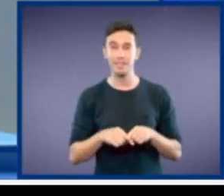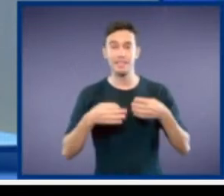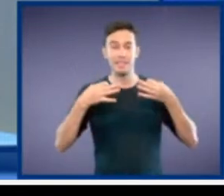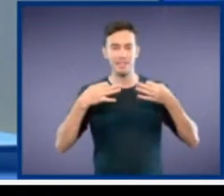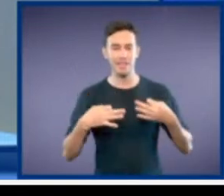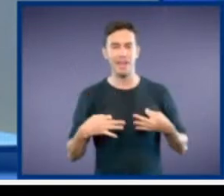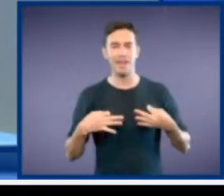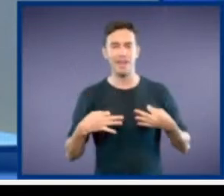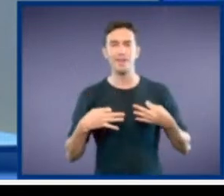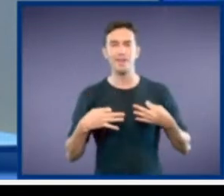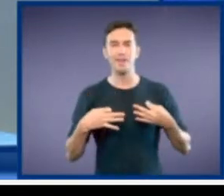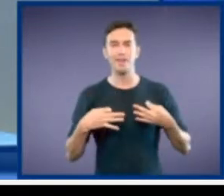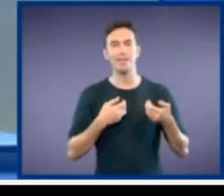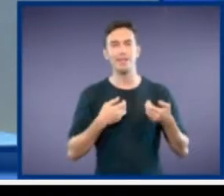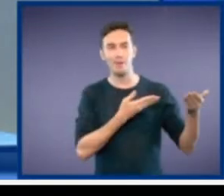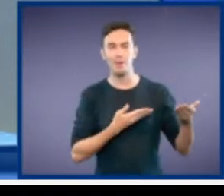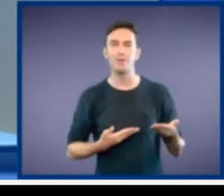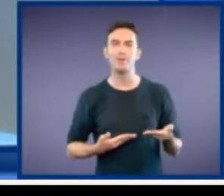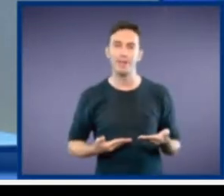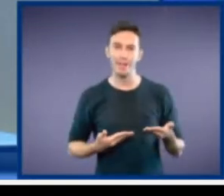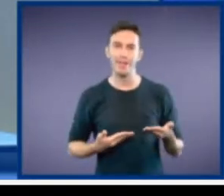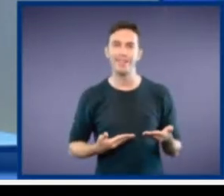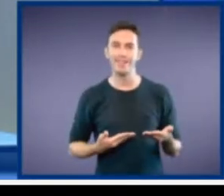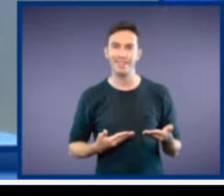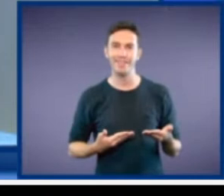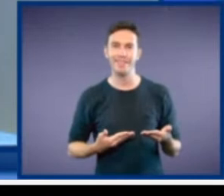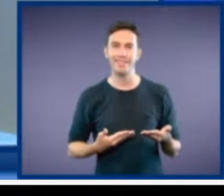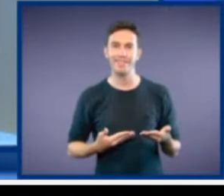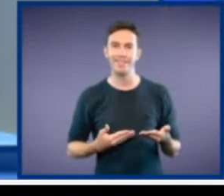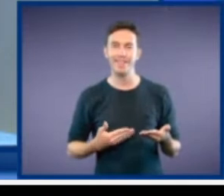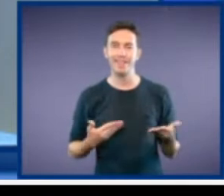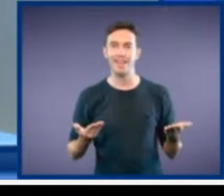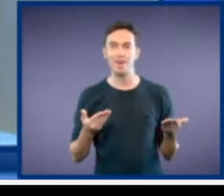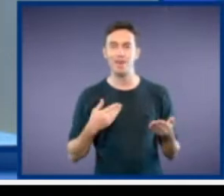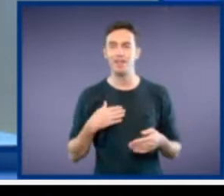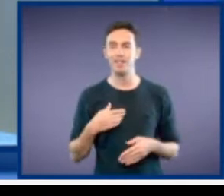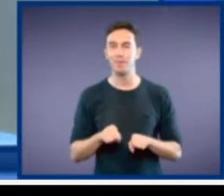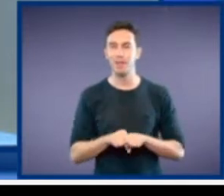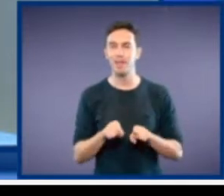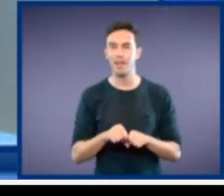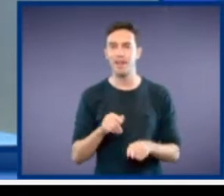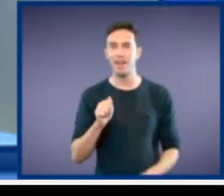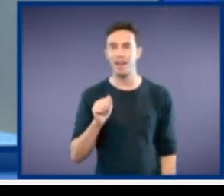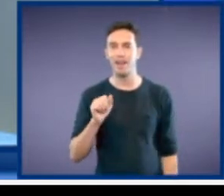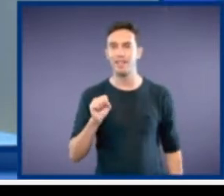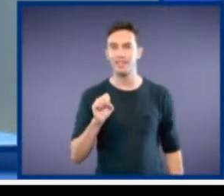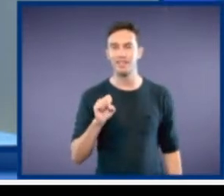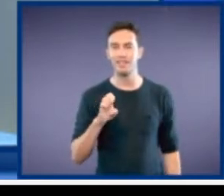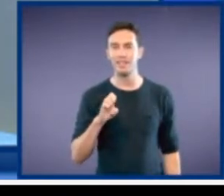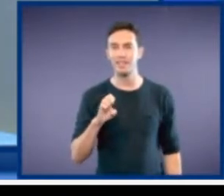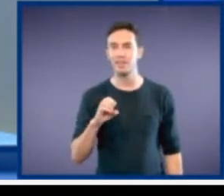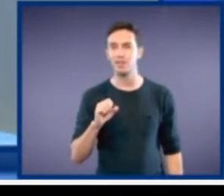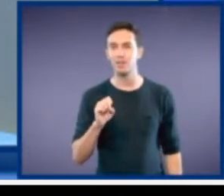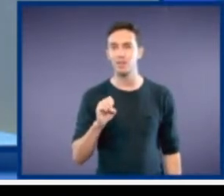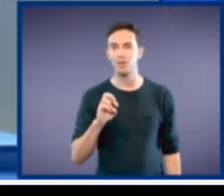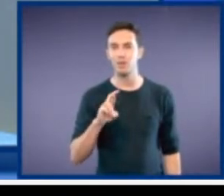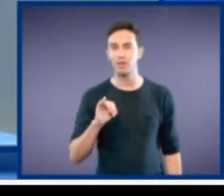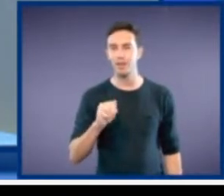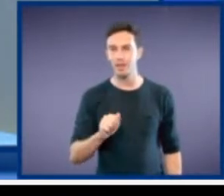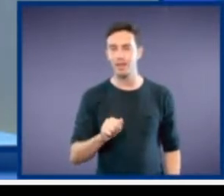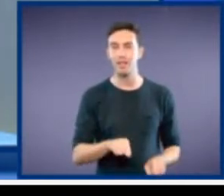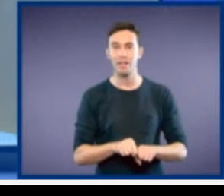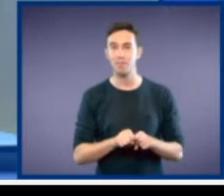certo do que convidar a nossa assessoria, também a nossa corretora, que